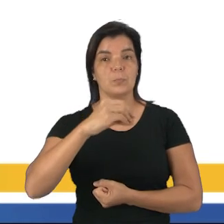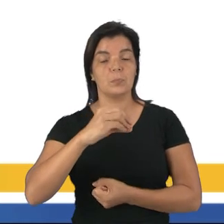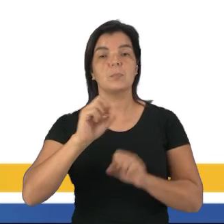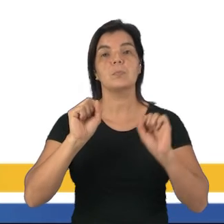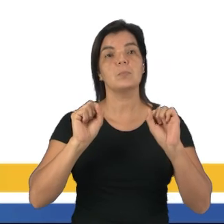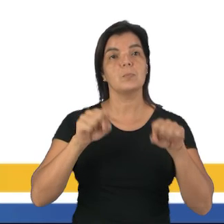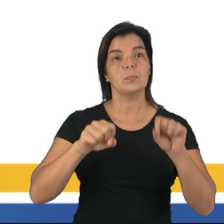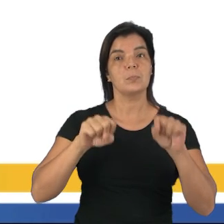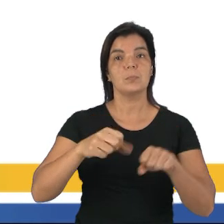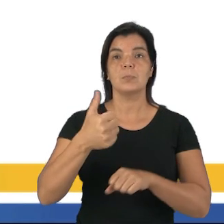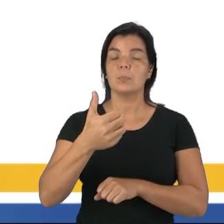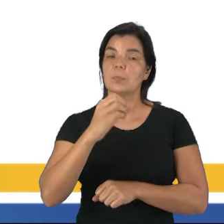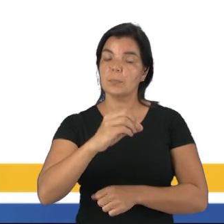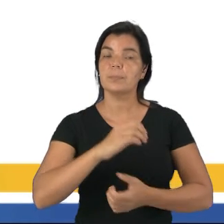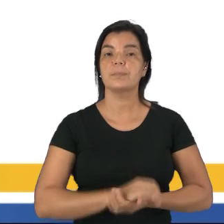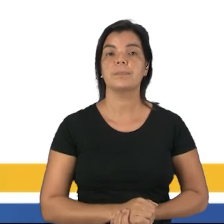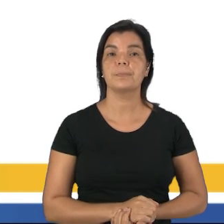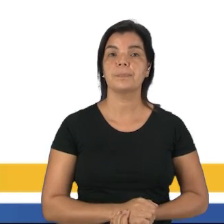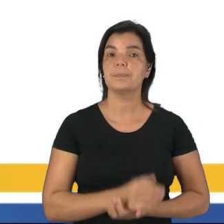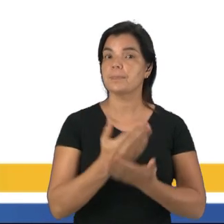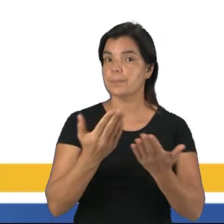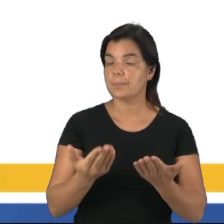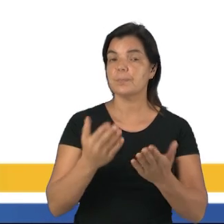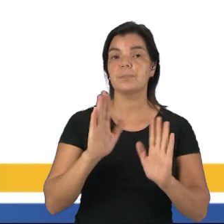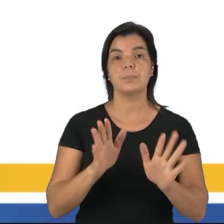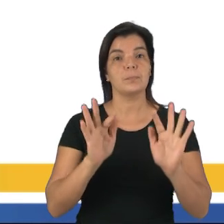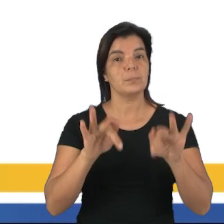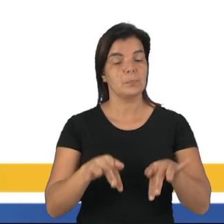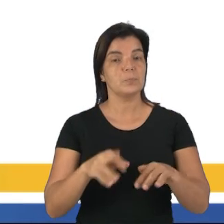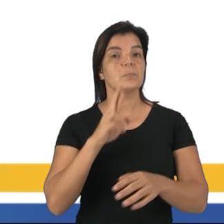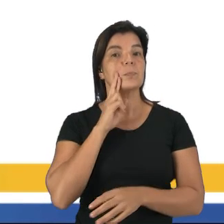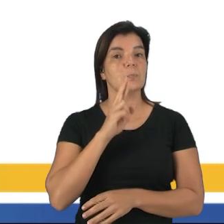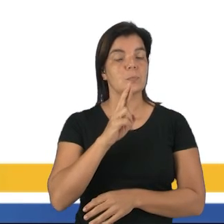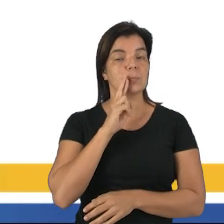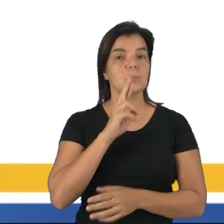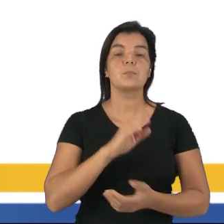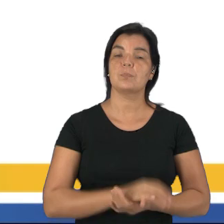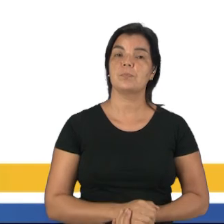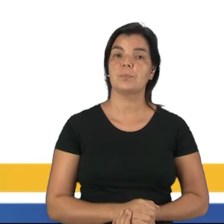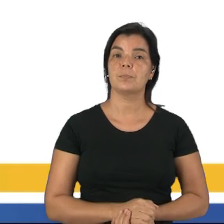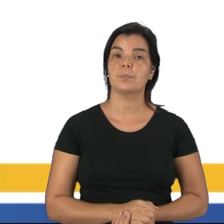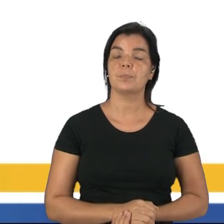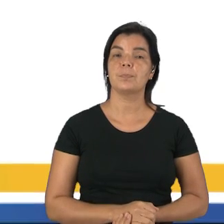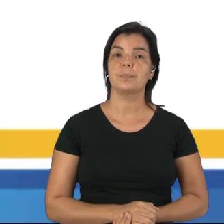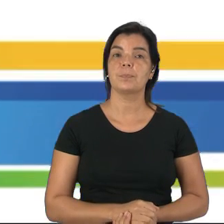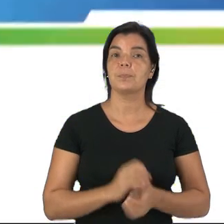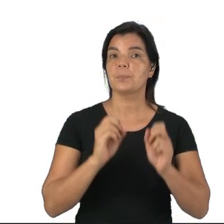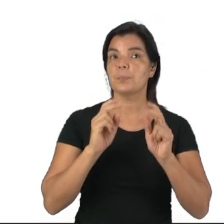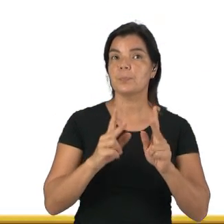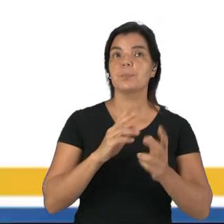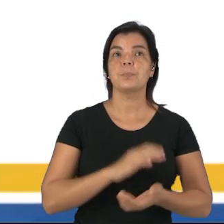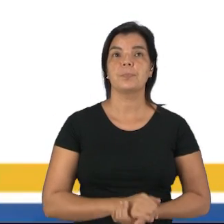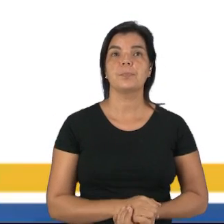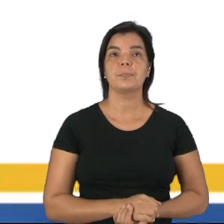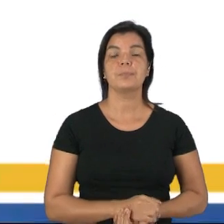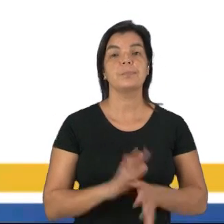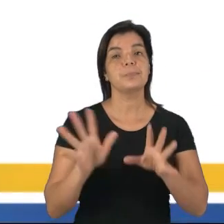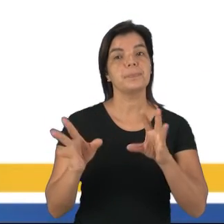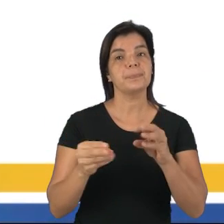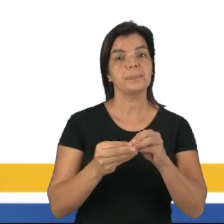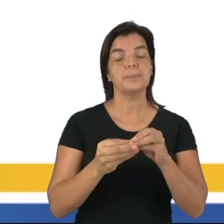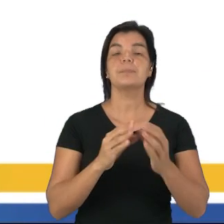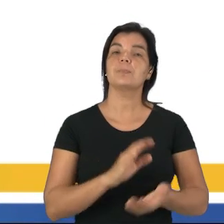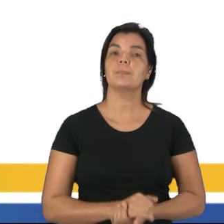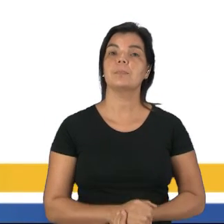é igual a 10. Então, aí, nós já fechamos a resolução dessa situação problema, ok? Então, aqui,